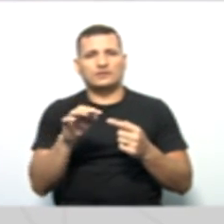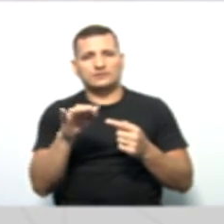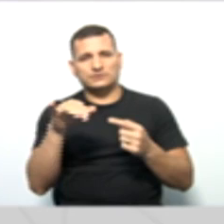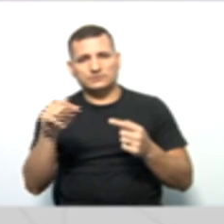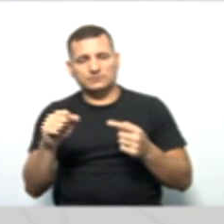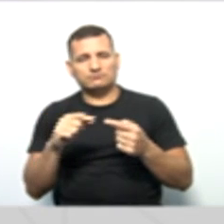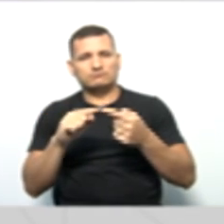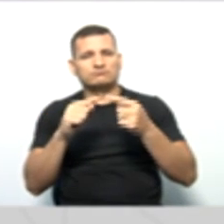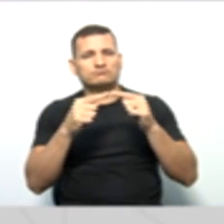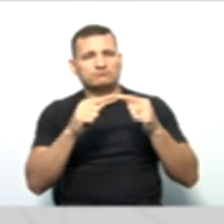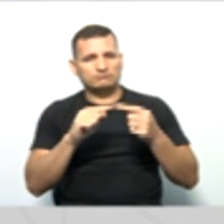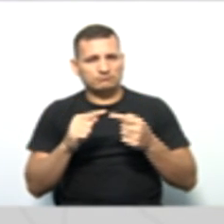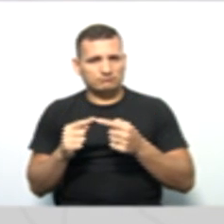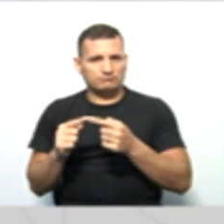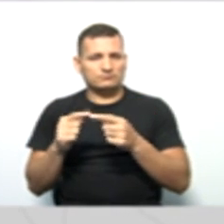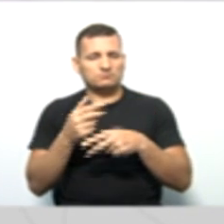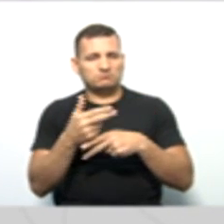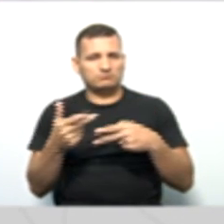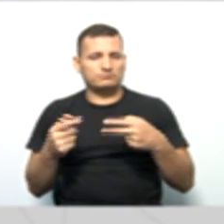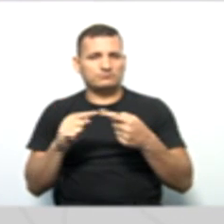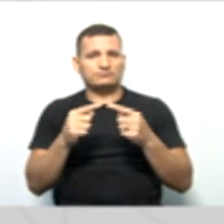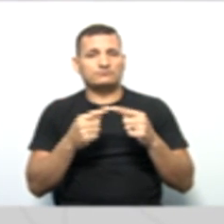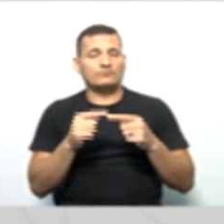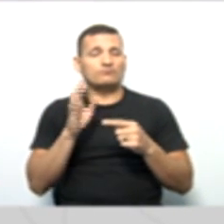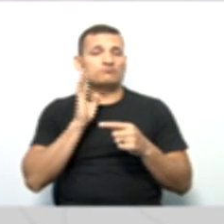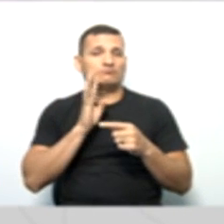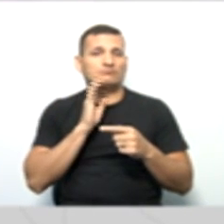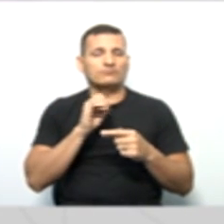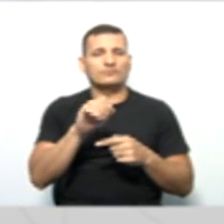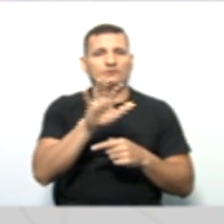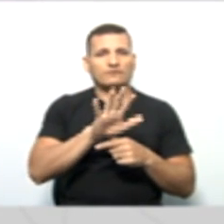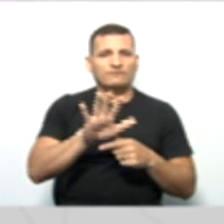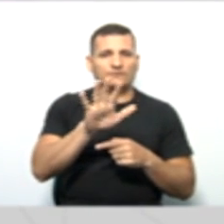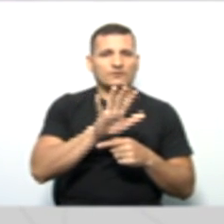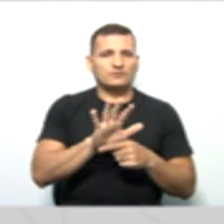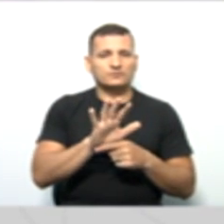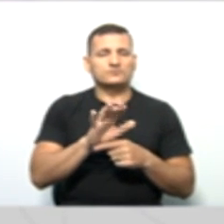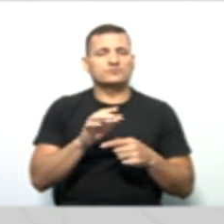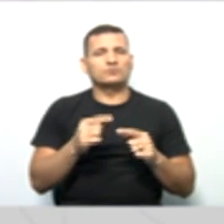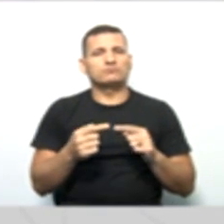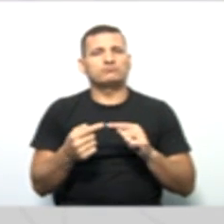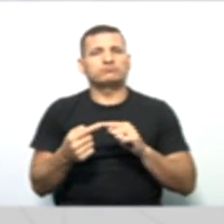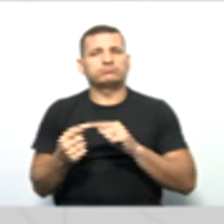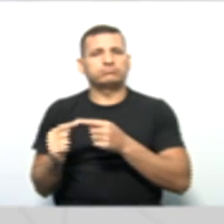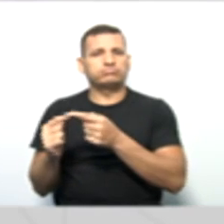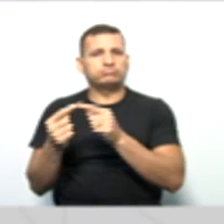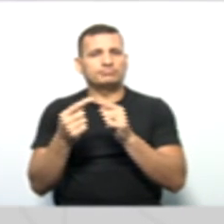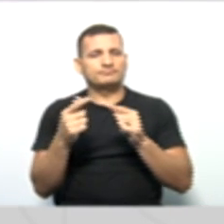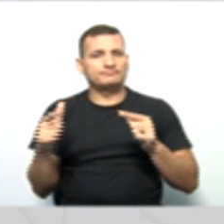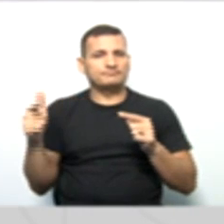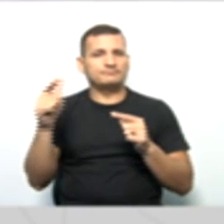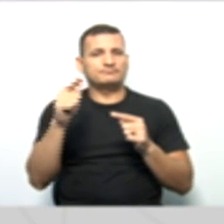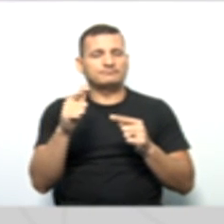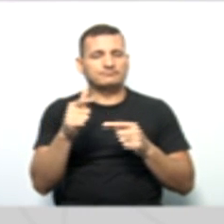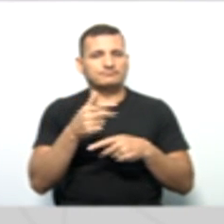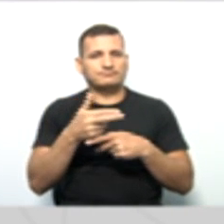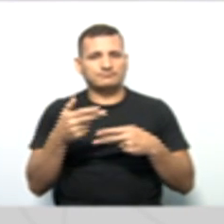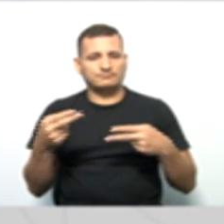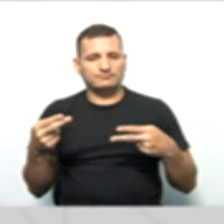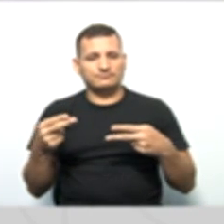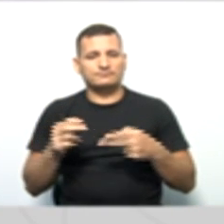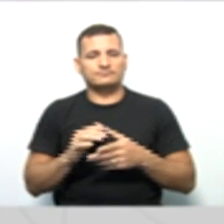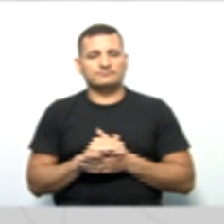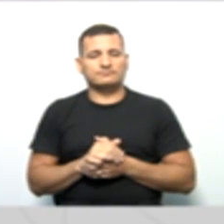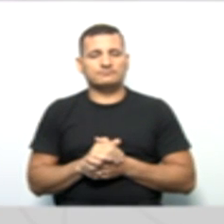é legal. Questão da interface com complexidade de conexões entre os componentes, tá?